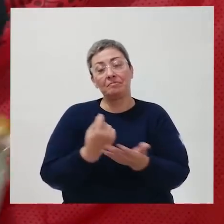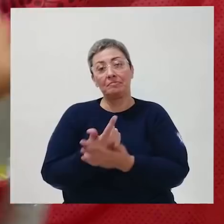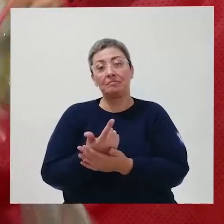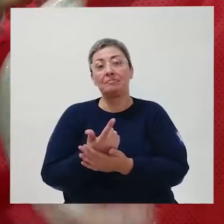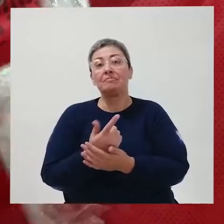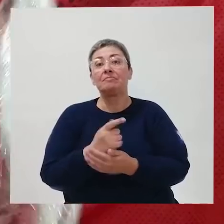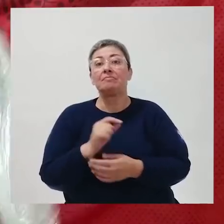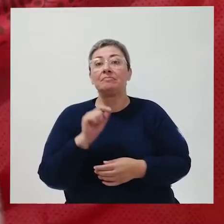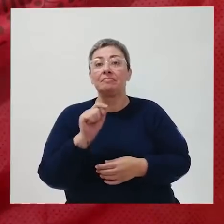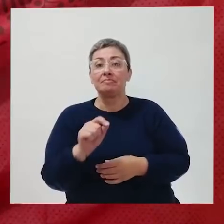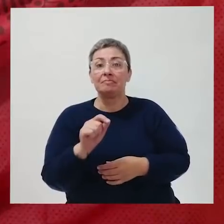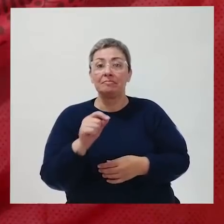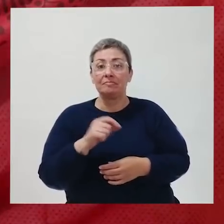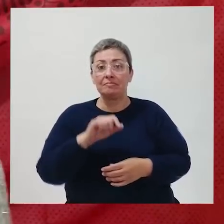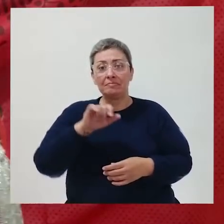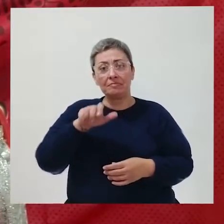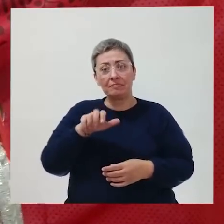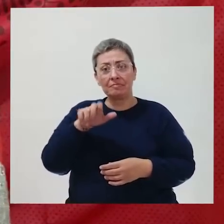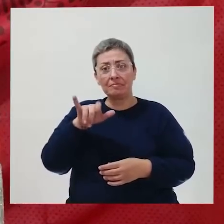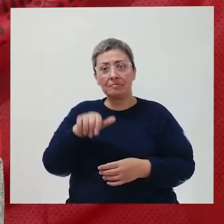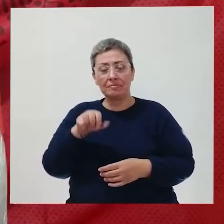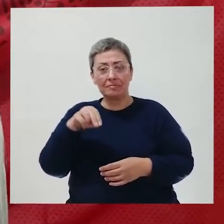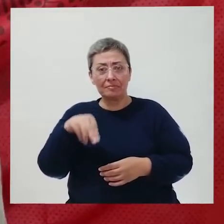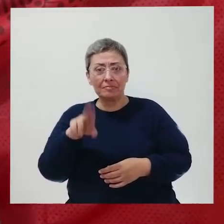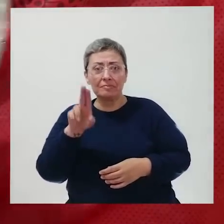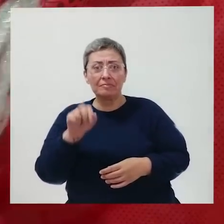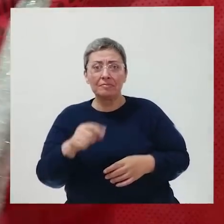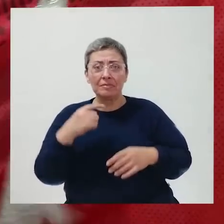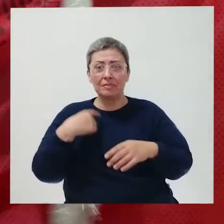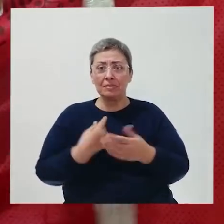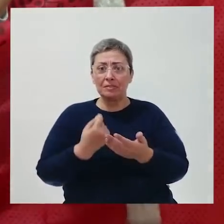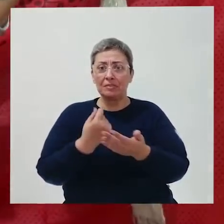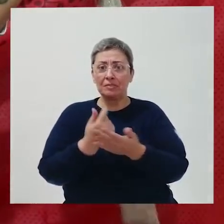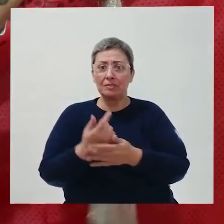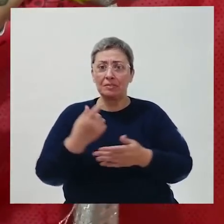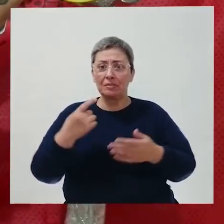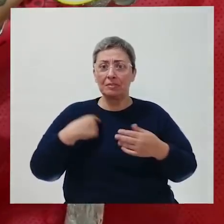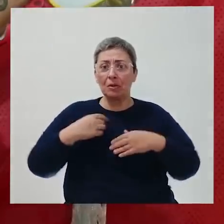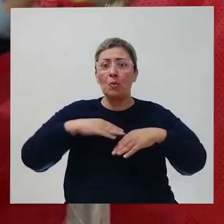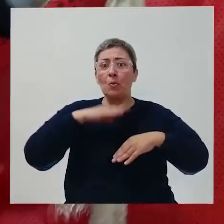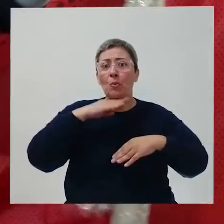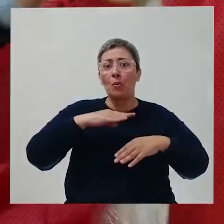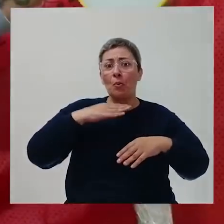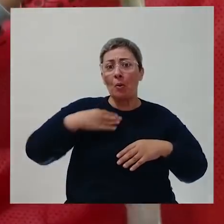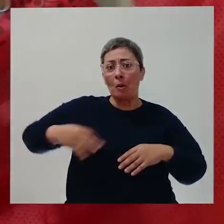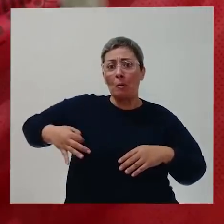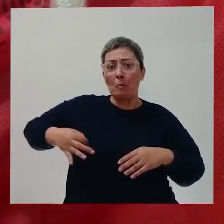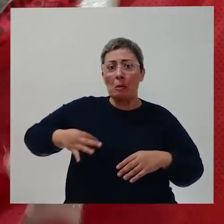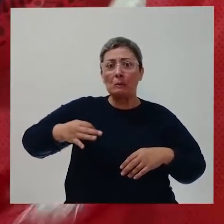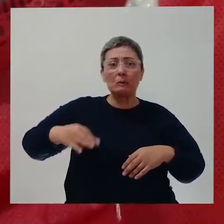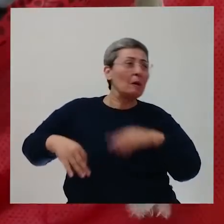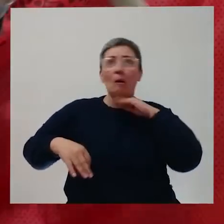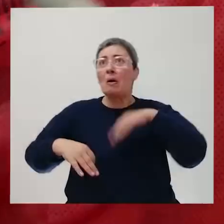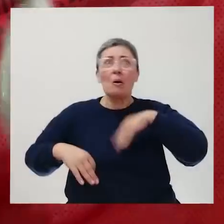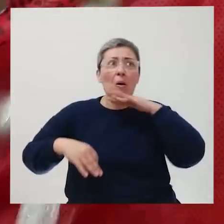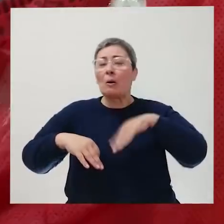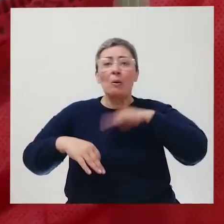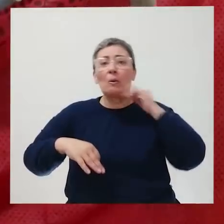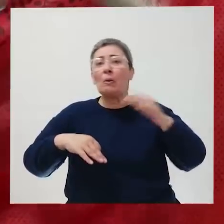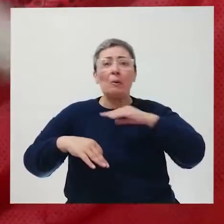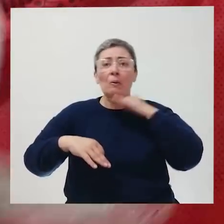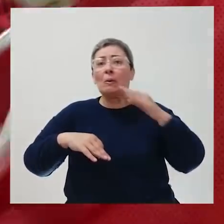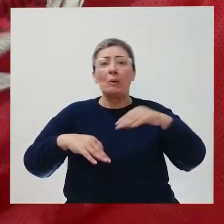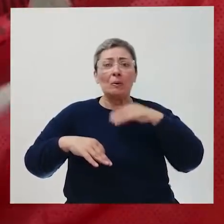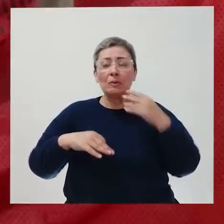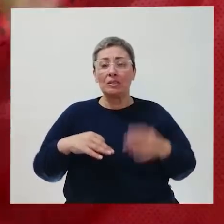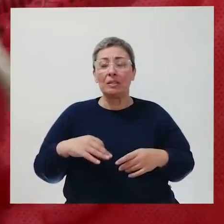mercado comprar jerimum. Veio a formiguinha e subiu no meu bumbum. Eu sacudi,